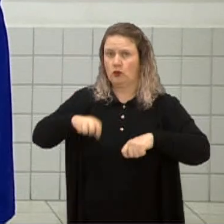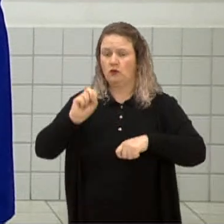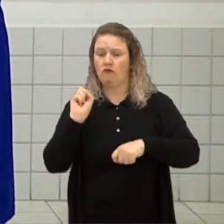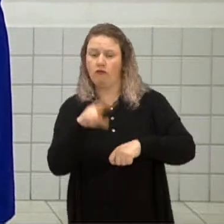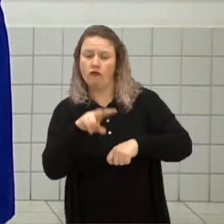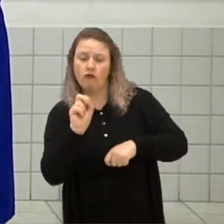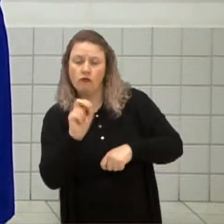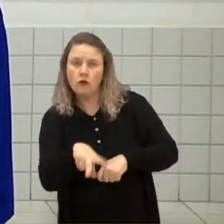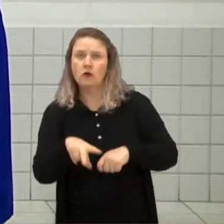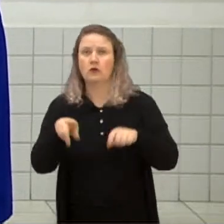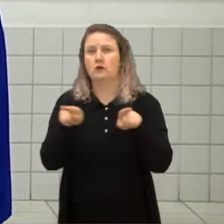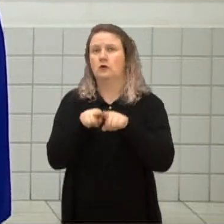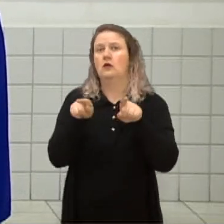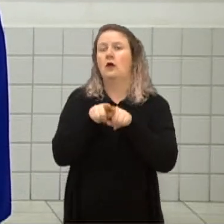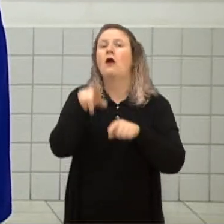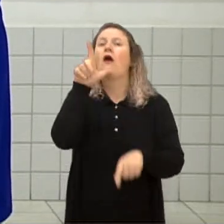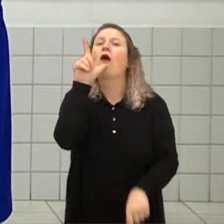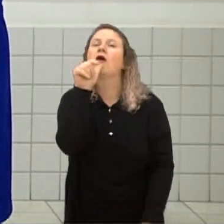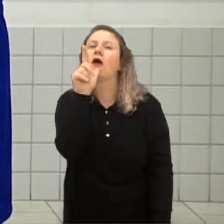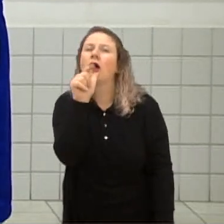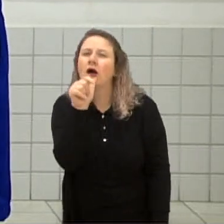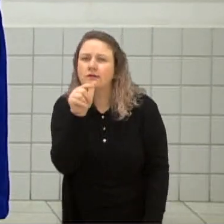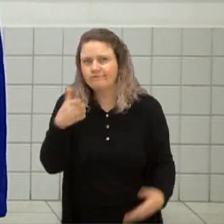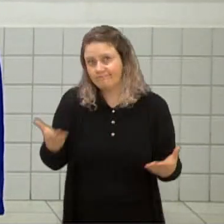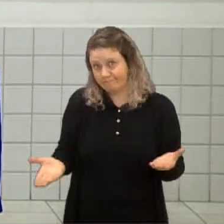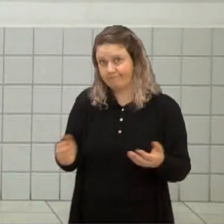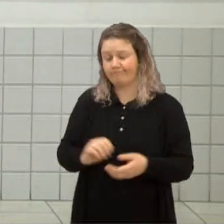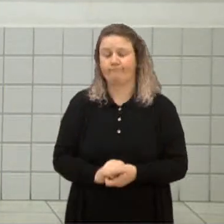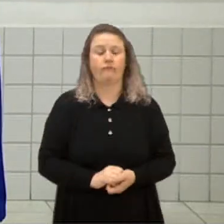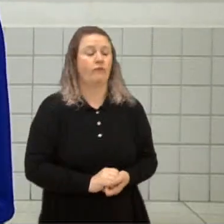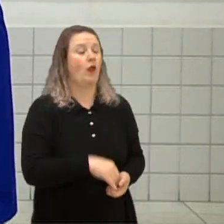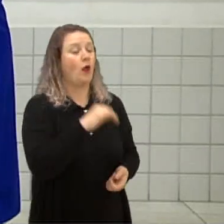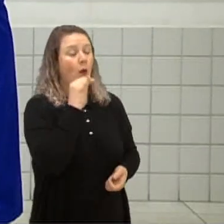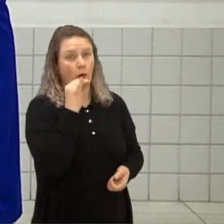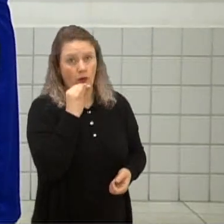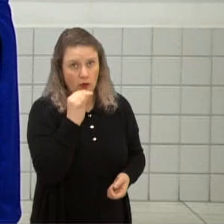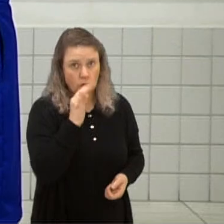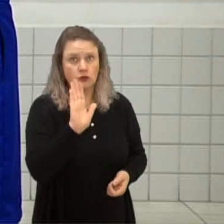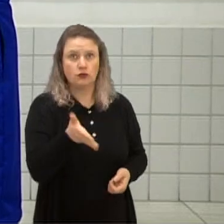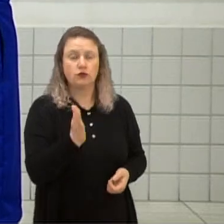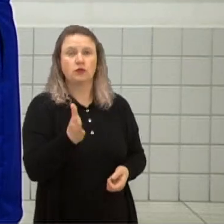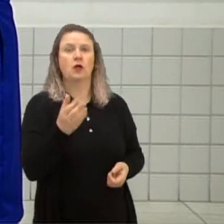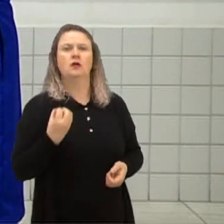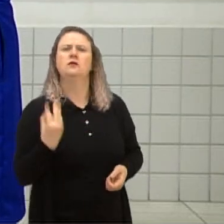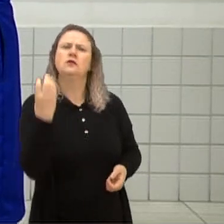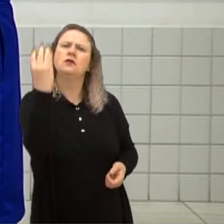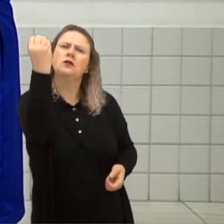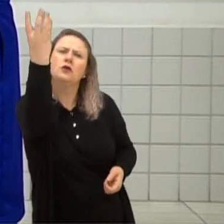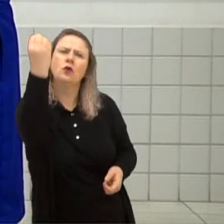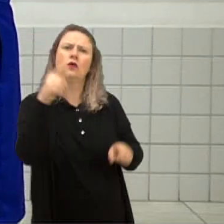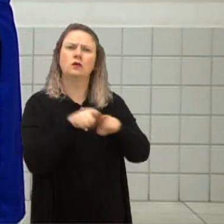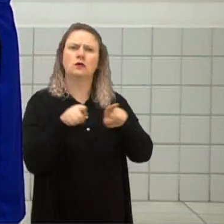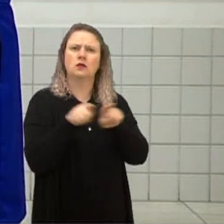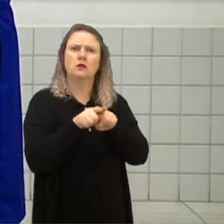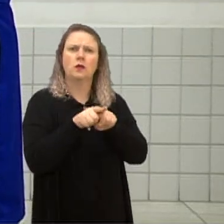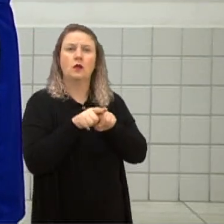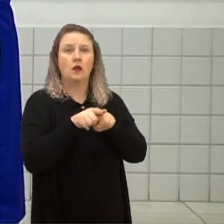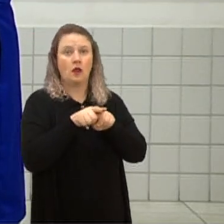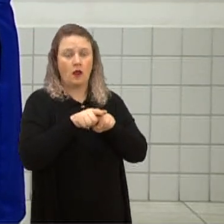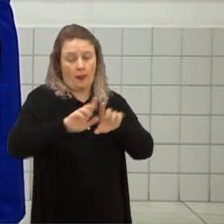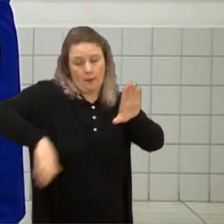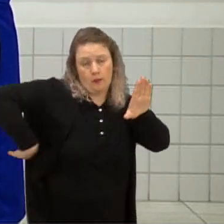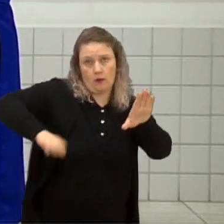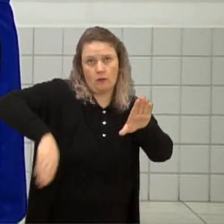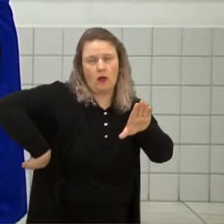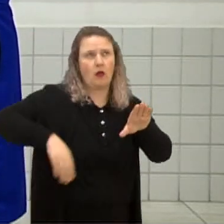vírus, água. Você já viajou, por exemplo, daqui de Curitiba ou de alguma cidade do interior e foi para o litoral e aconteceu